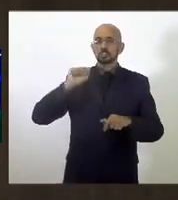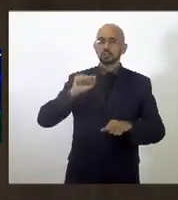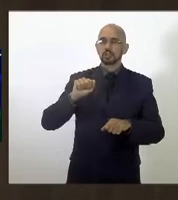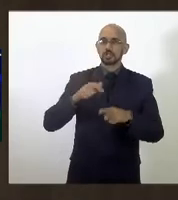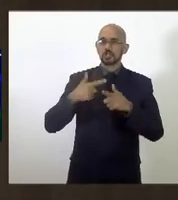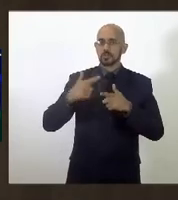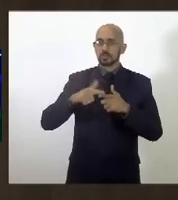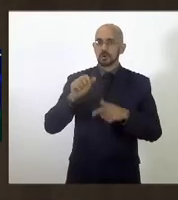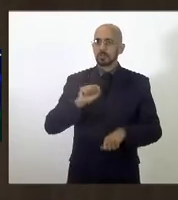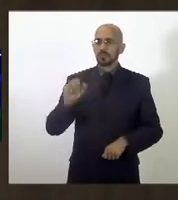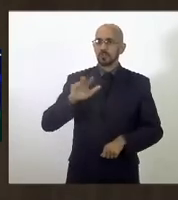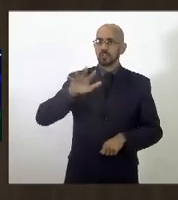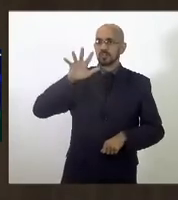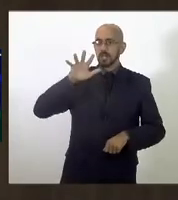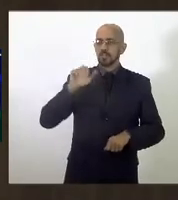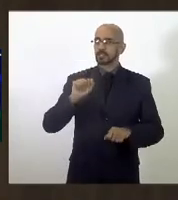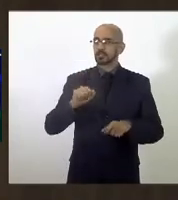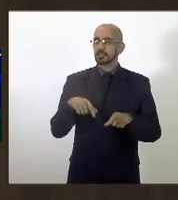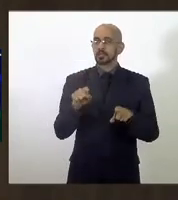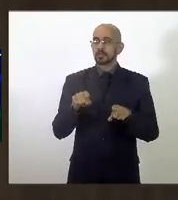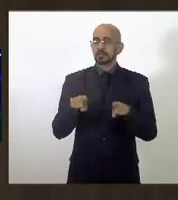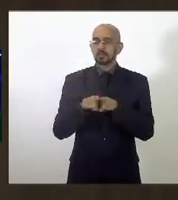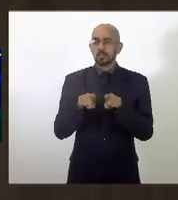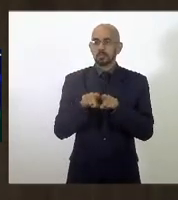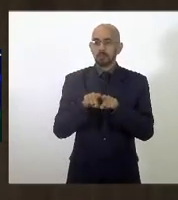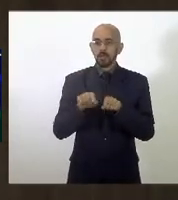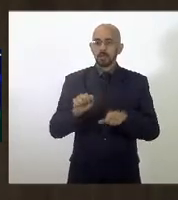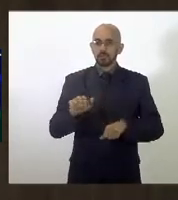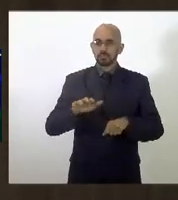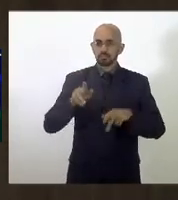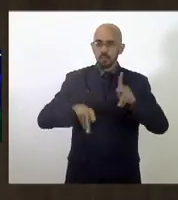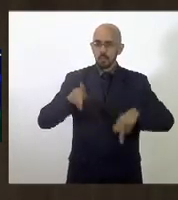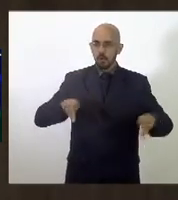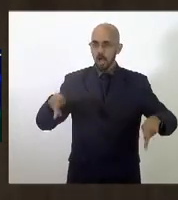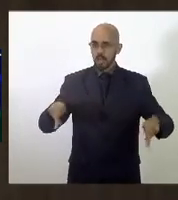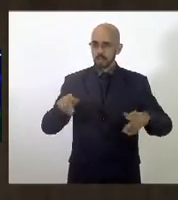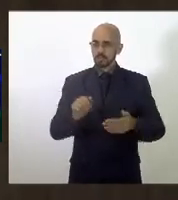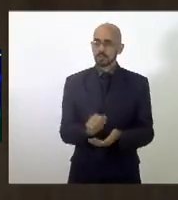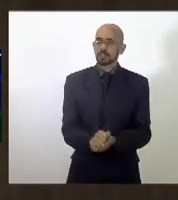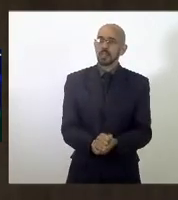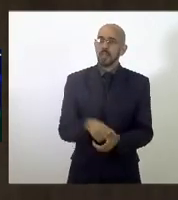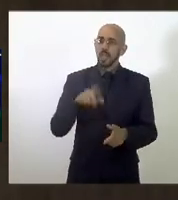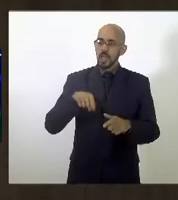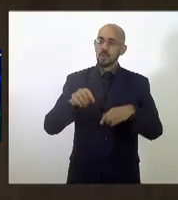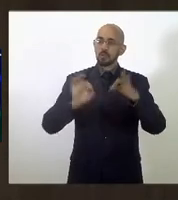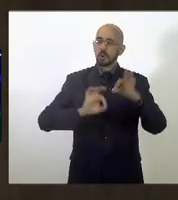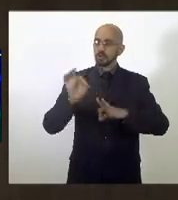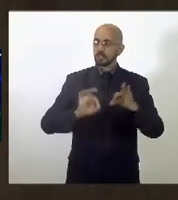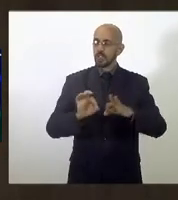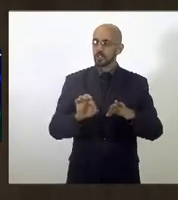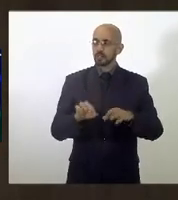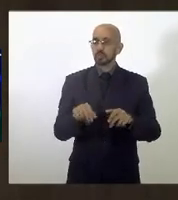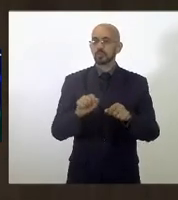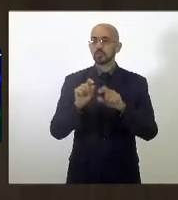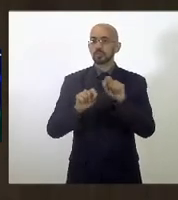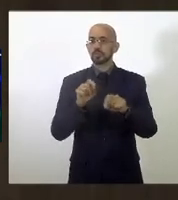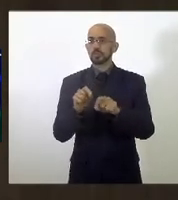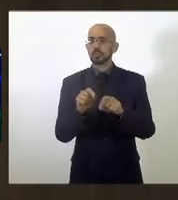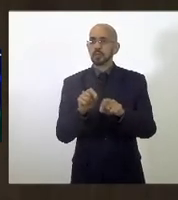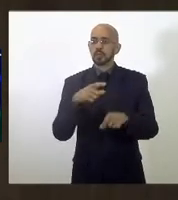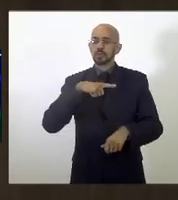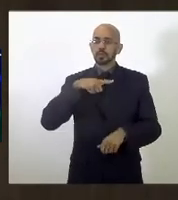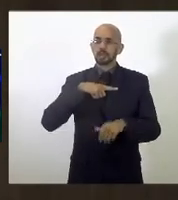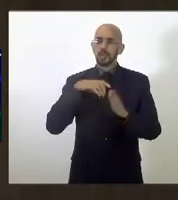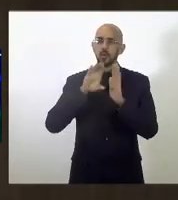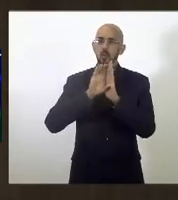nos territórios de favela, nos territórios populares. Por isso que esse projeto é um projeto também que se inscreve nesta concepção de